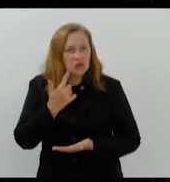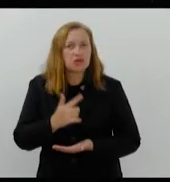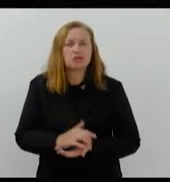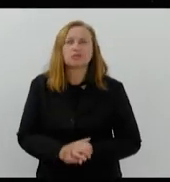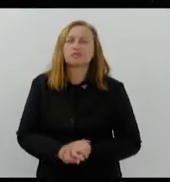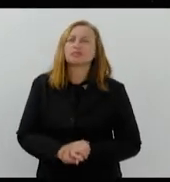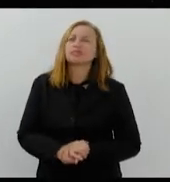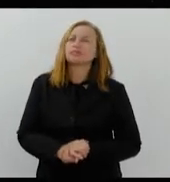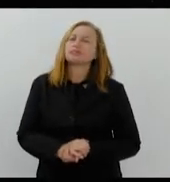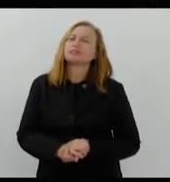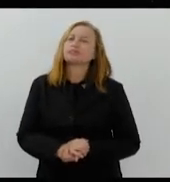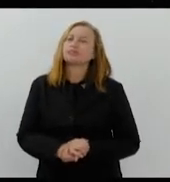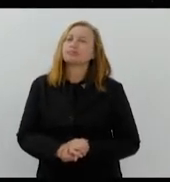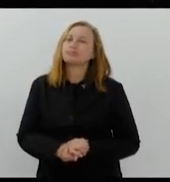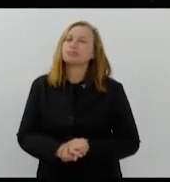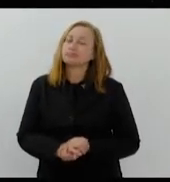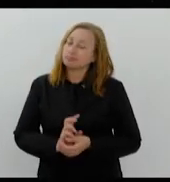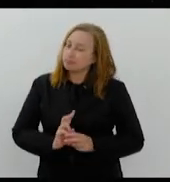por aí.